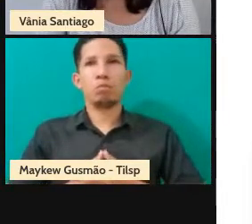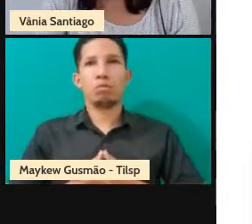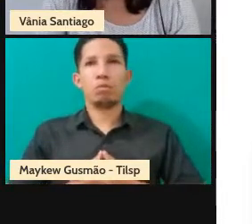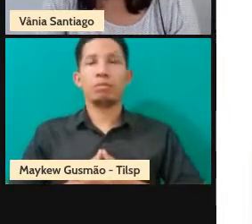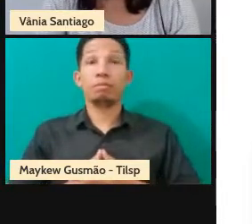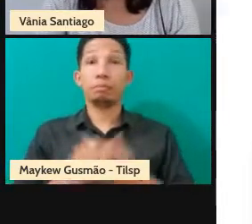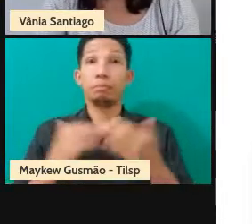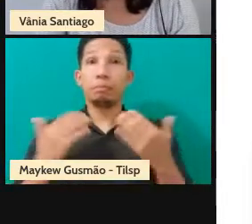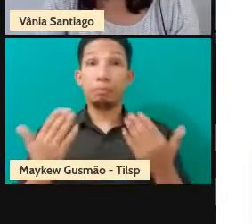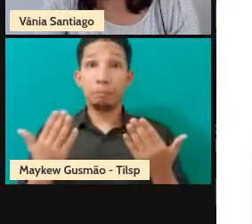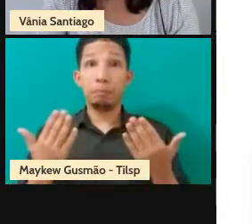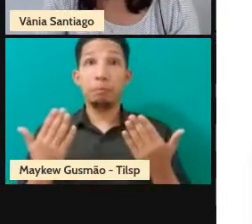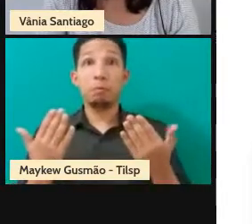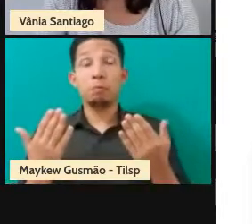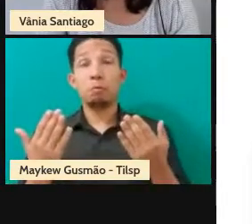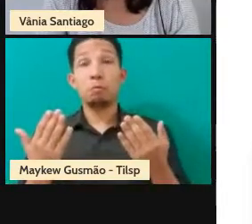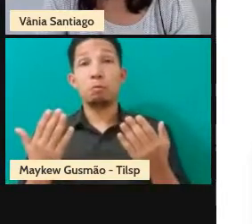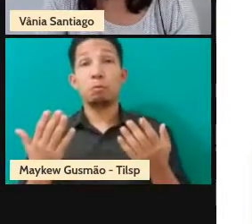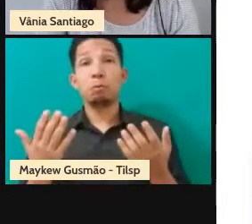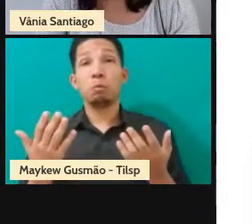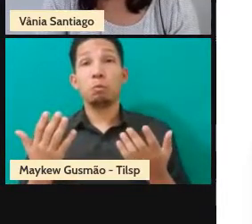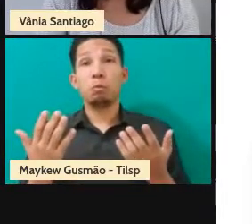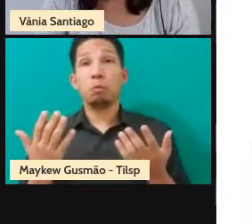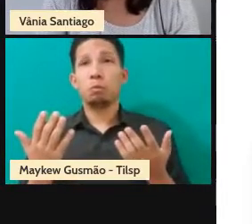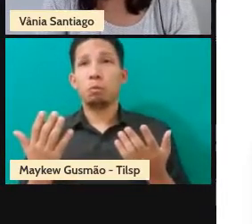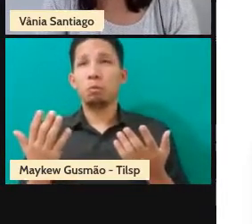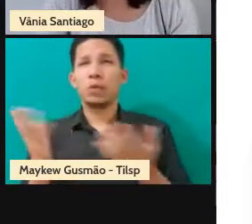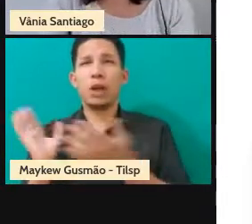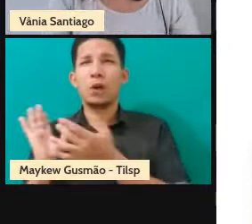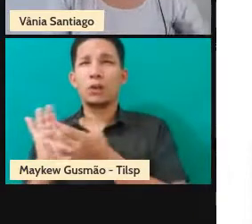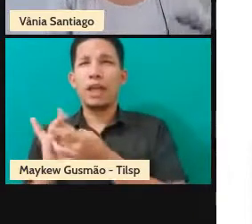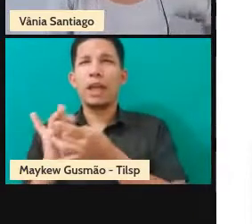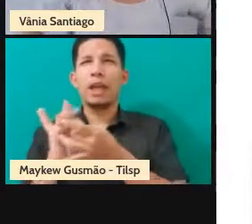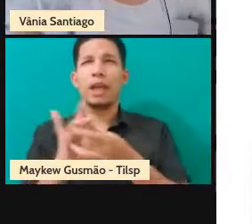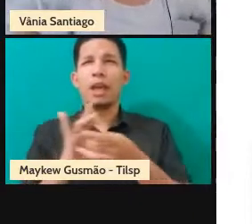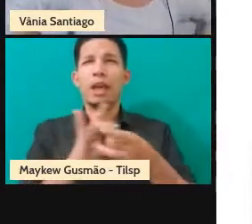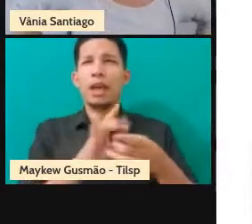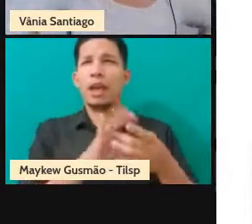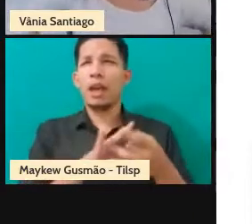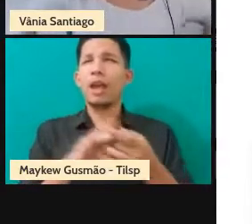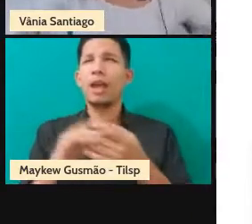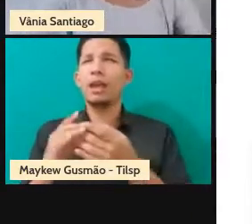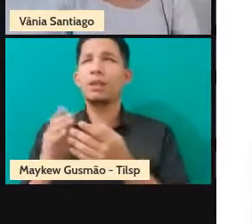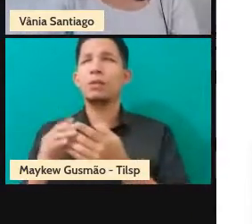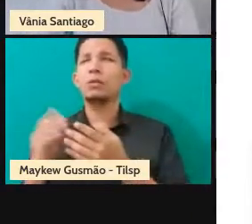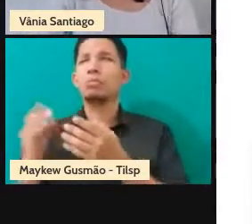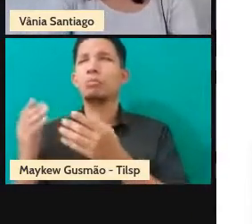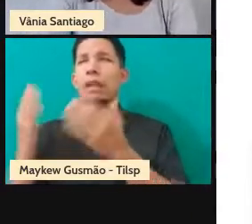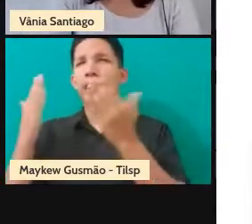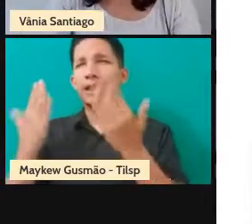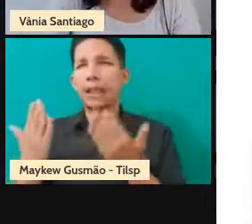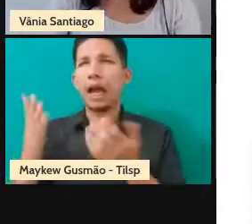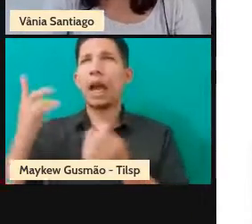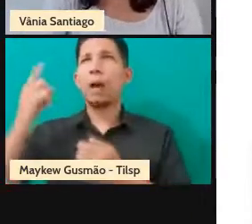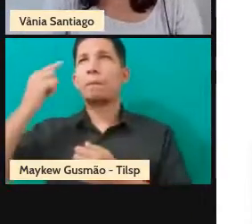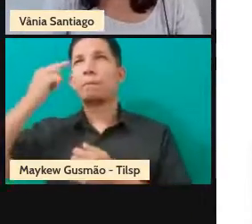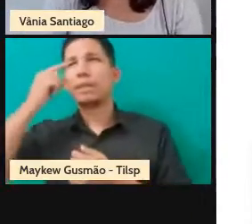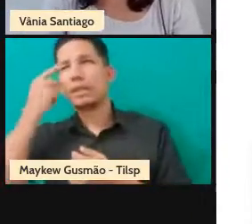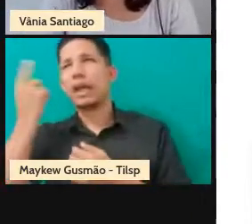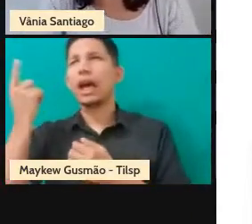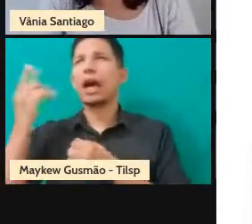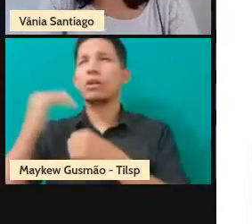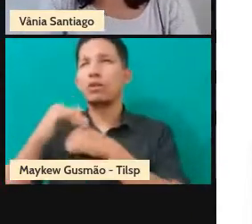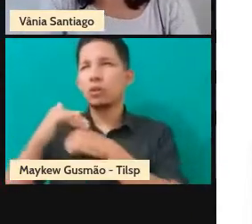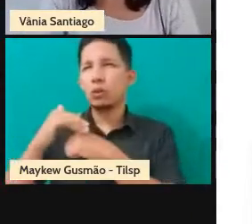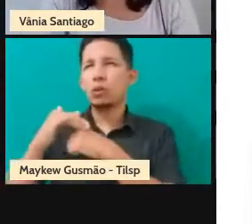Então, olhando para todo esse contexto, né, tudo que foi pensado, tudo que foi analisado, os discursos,